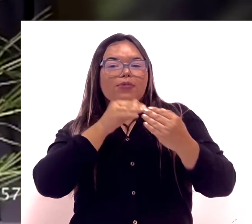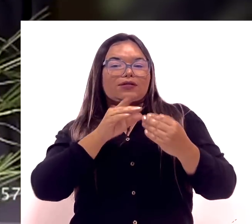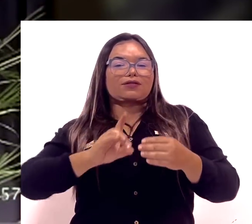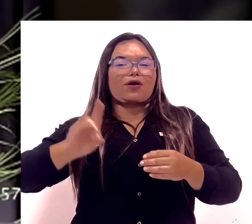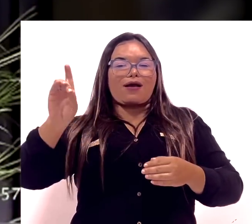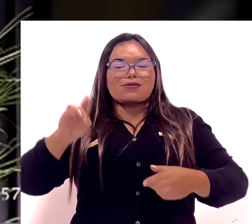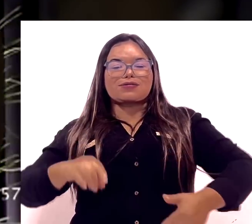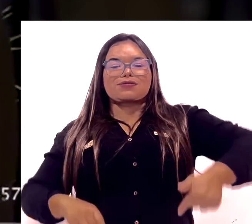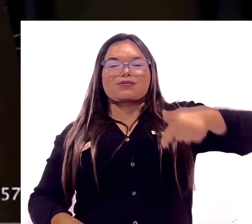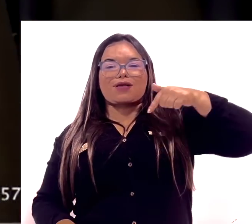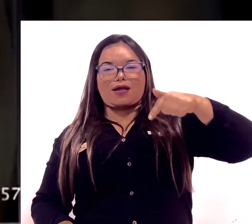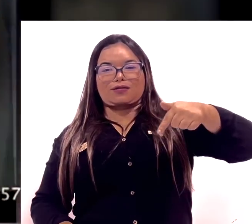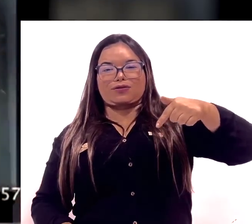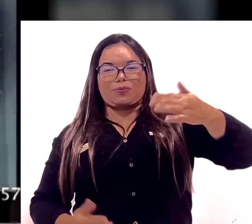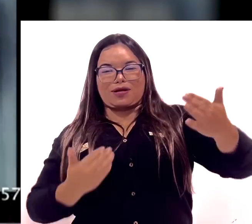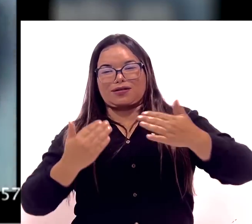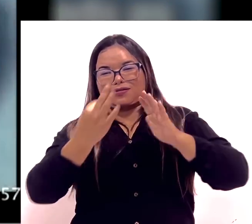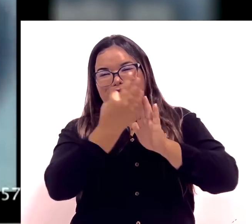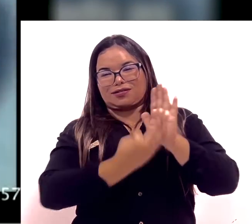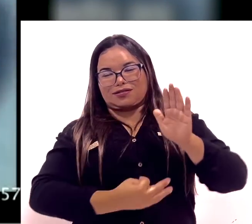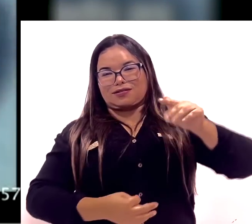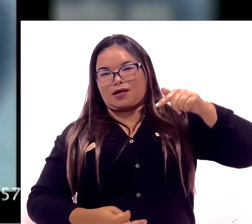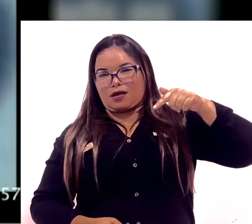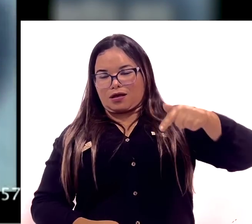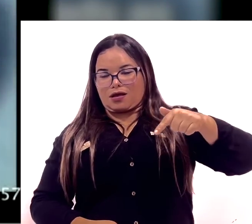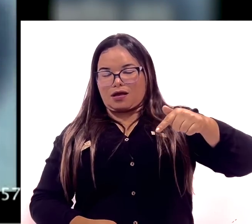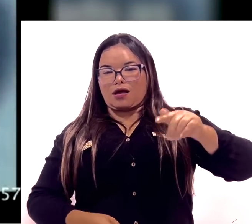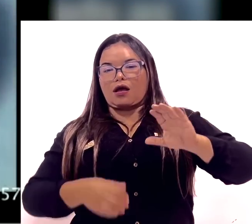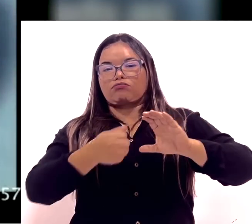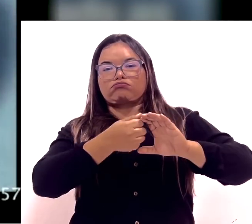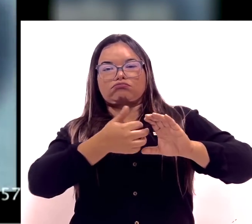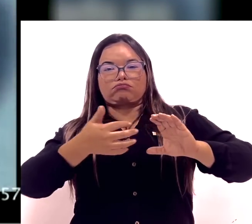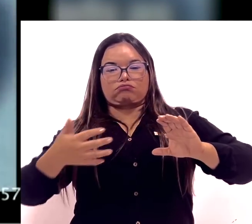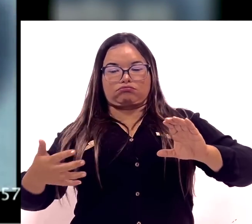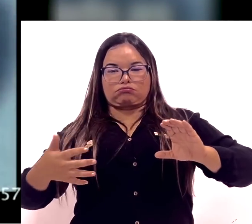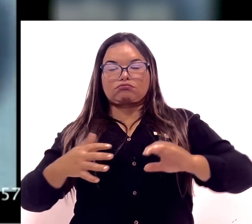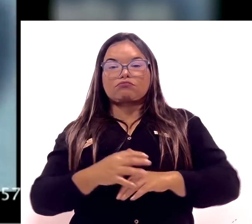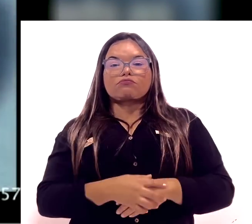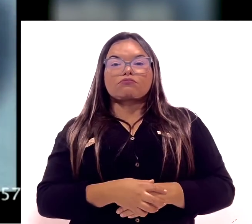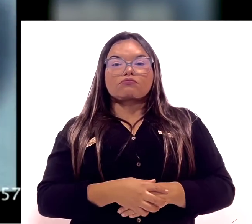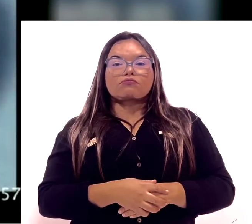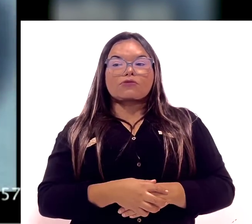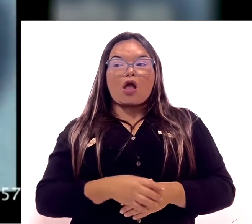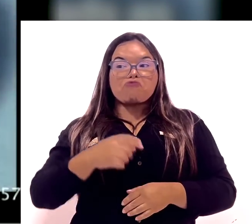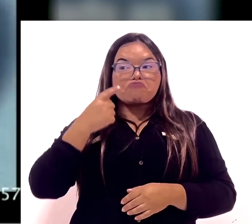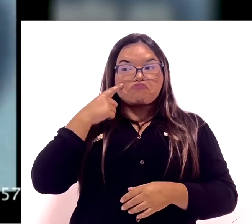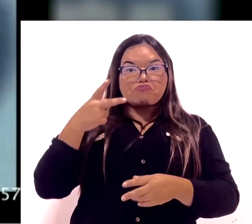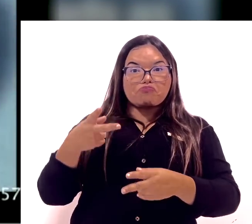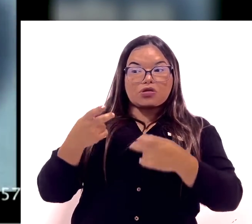estas características. E vi uma de suas cabeças como ferida de morte.